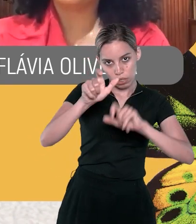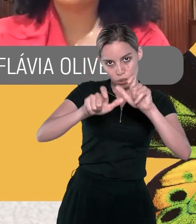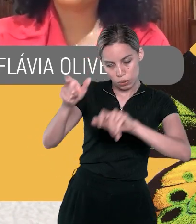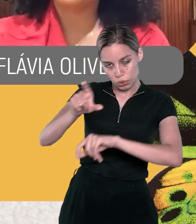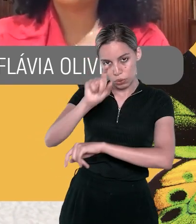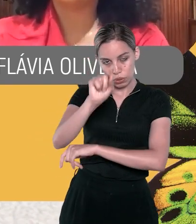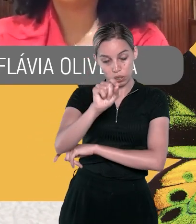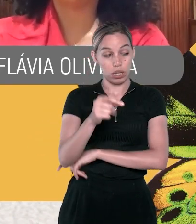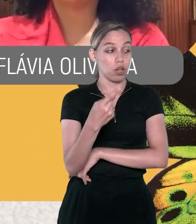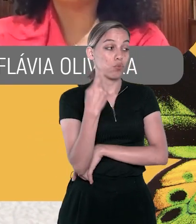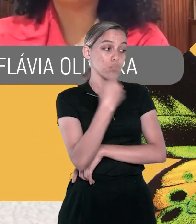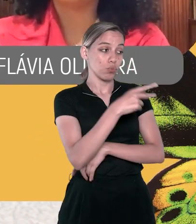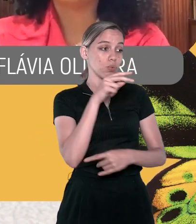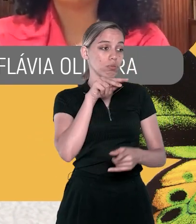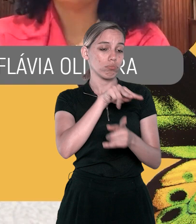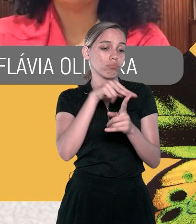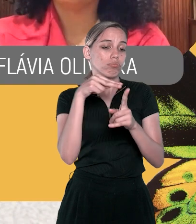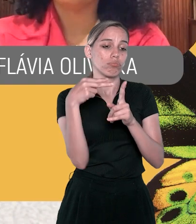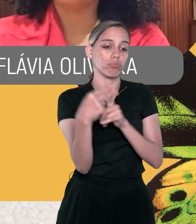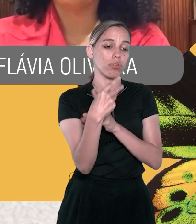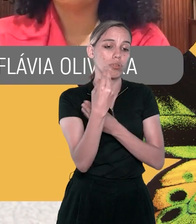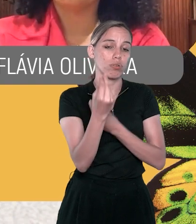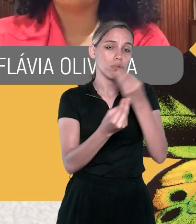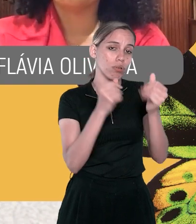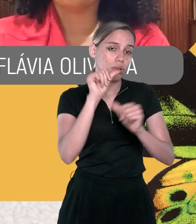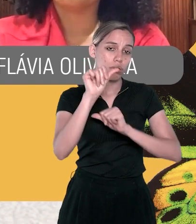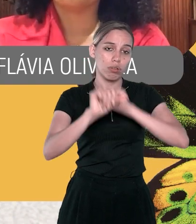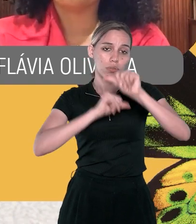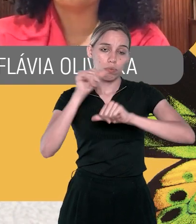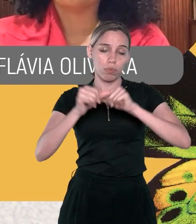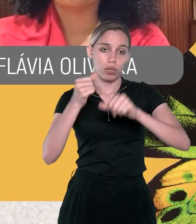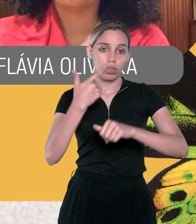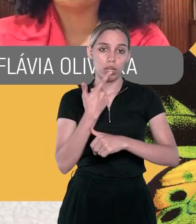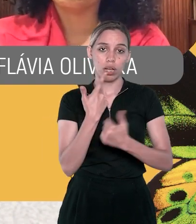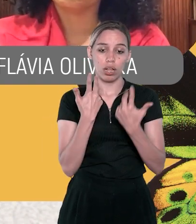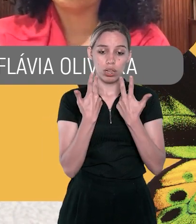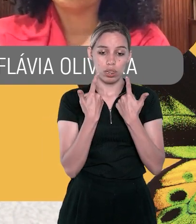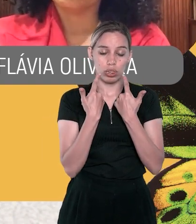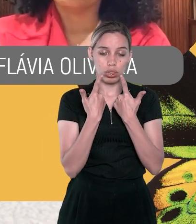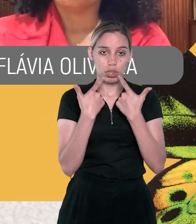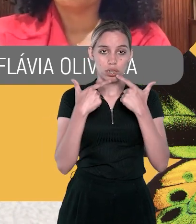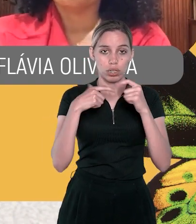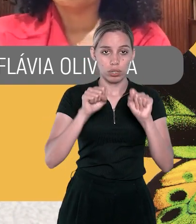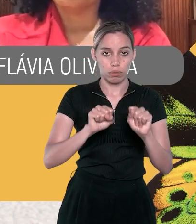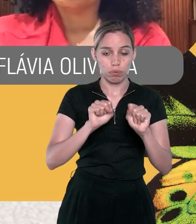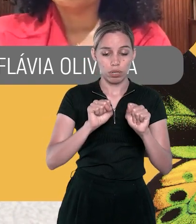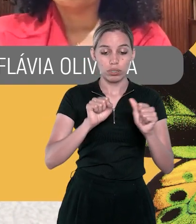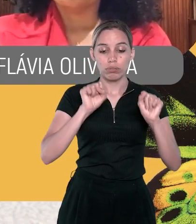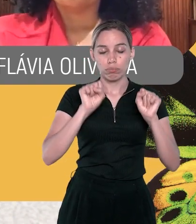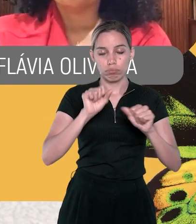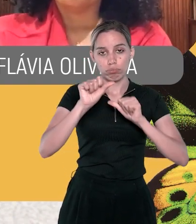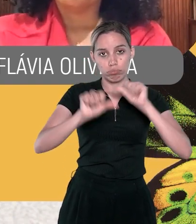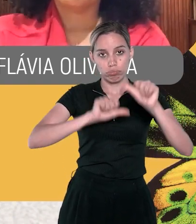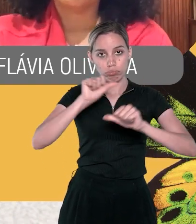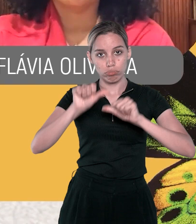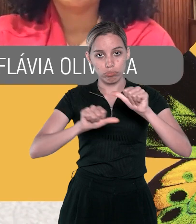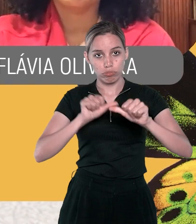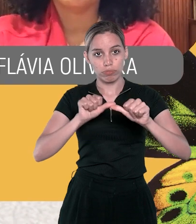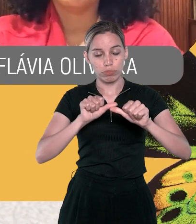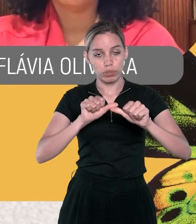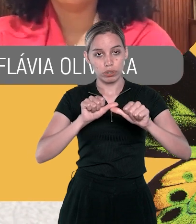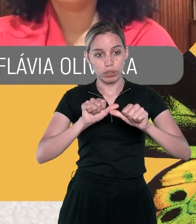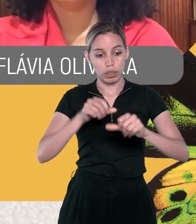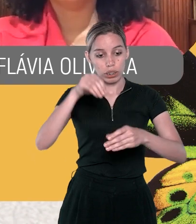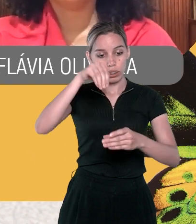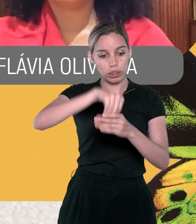uma visão sobre as transformações que a linguagem pode exercer neste campo. Você